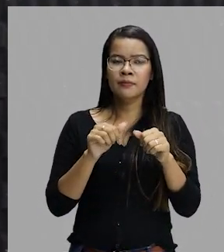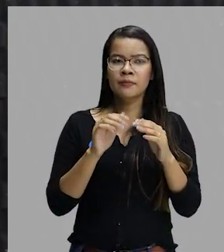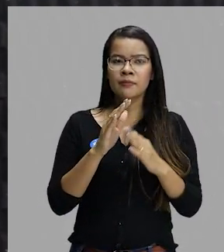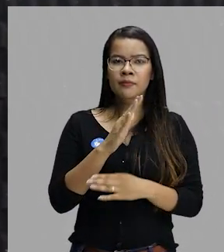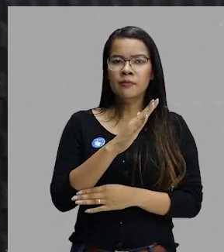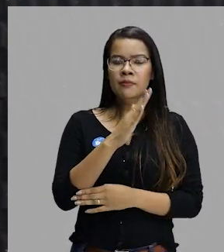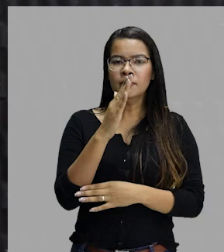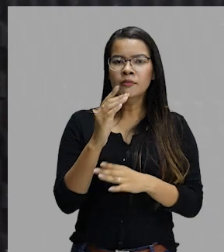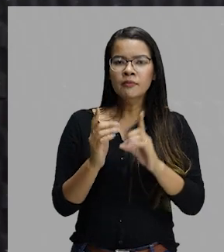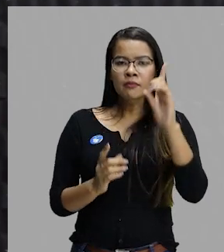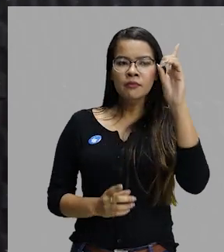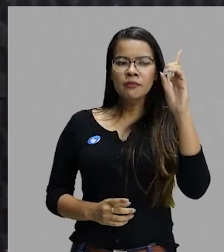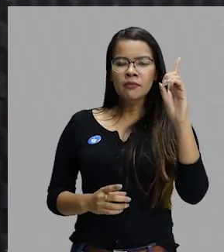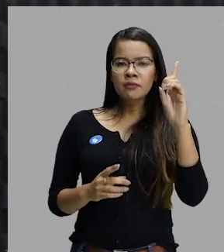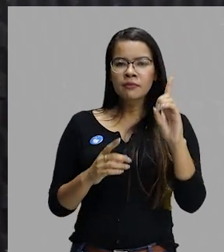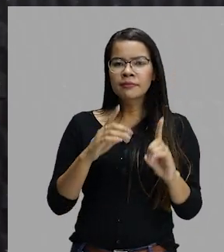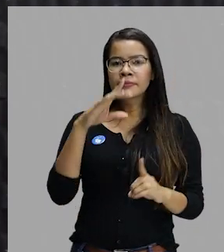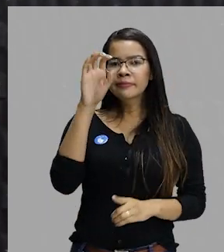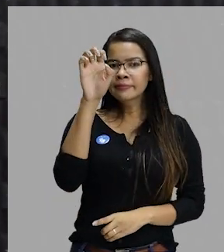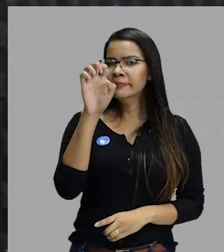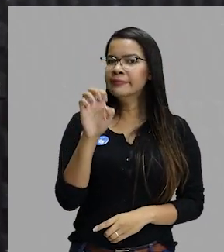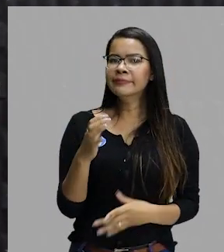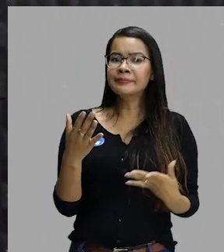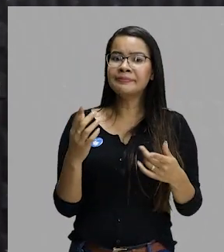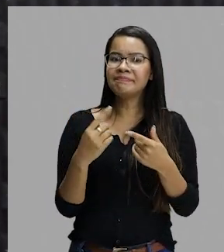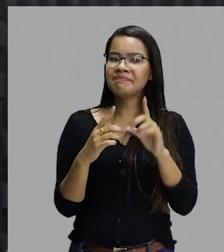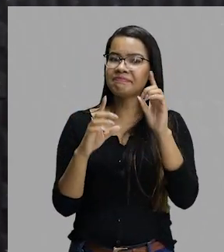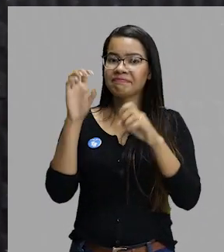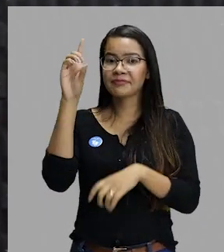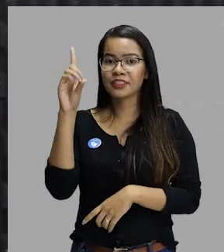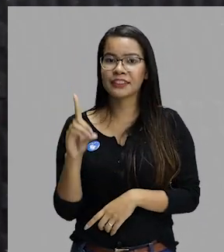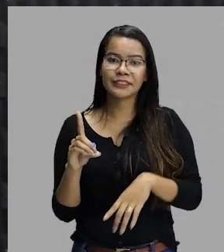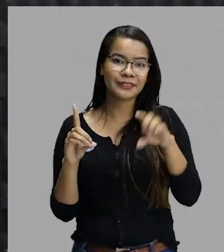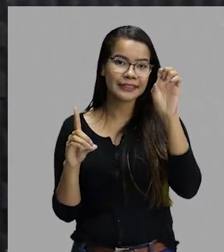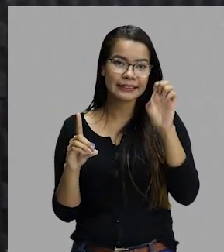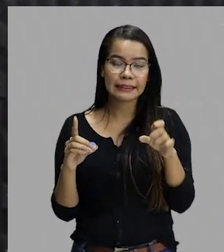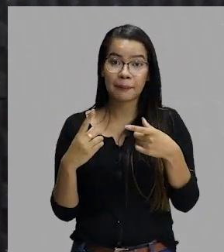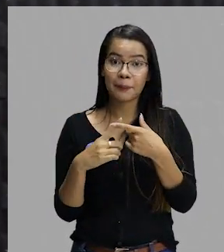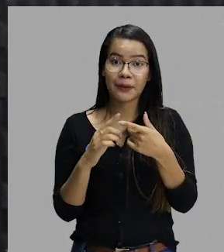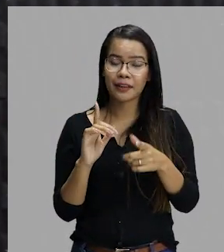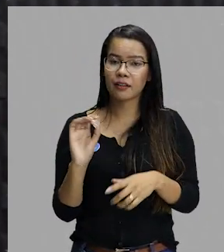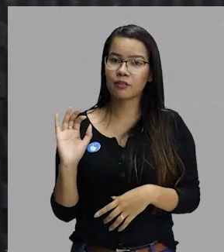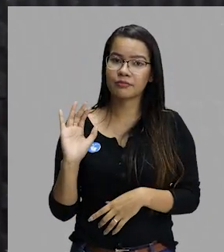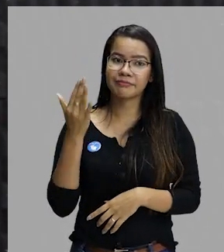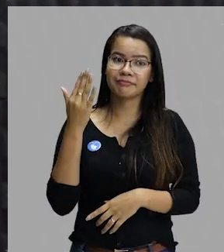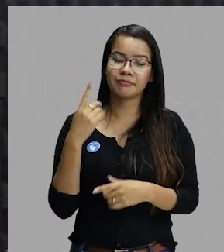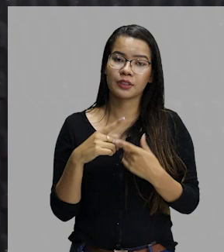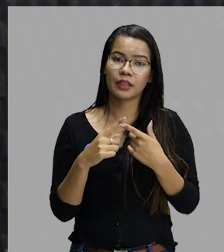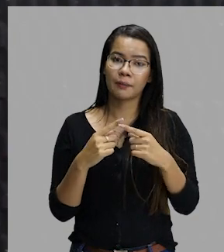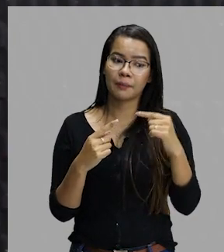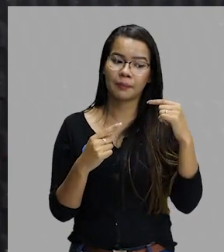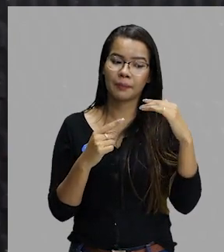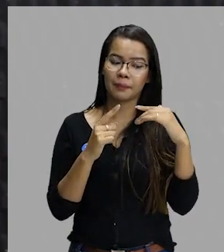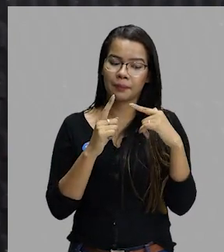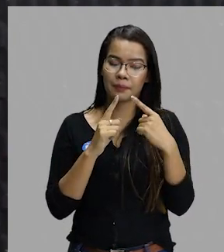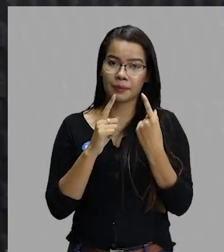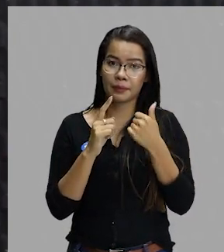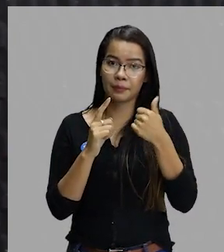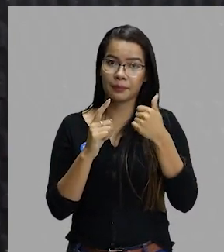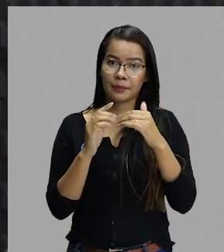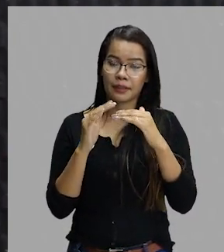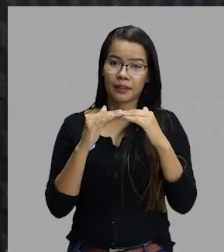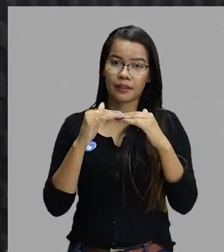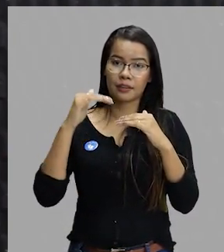uma declividade para a esquerda. Por que aconteceu isso? Aconteceu porque essa função aqui é crescente e essa função aqui